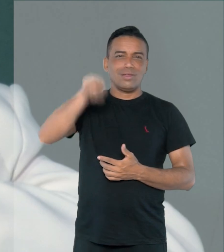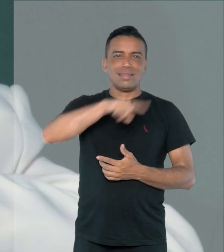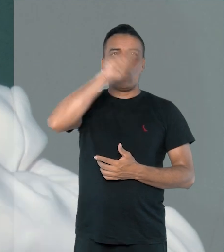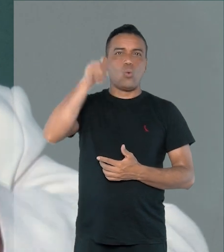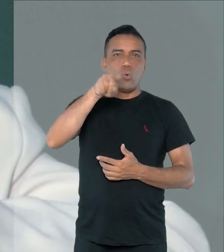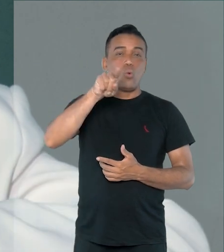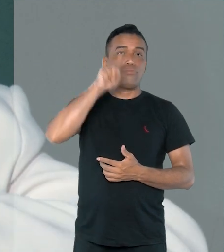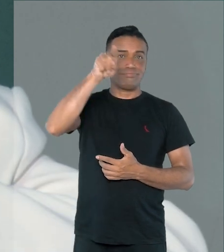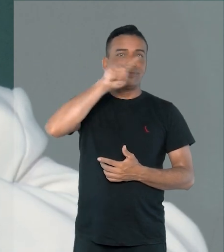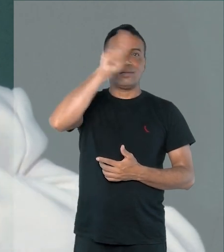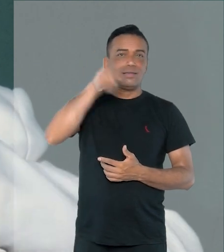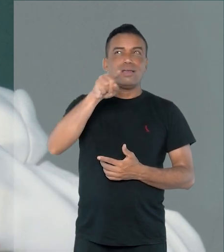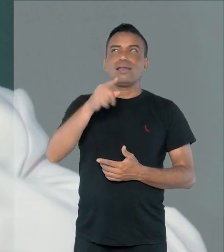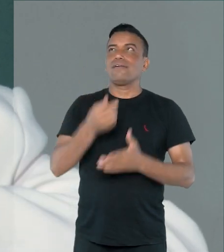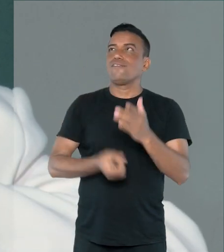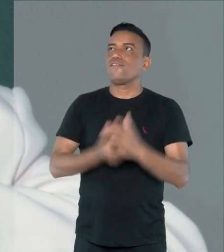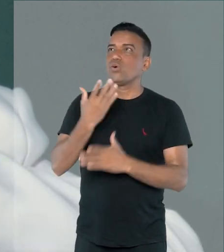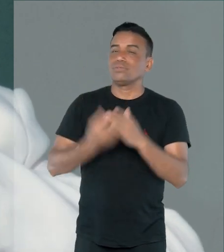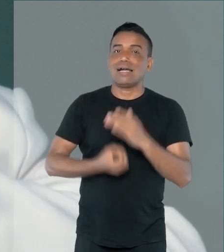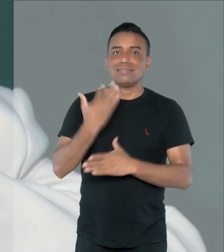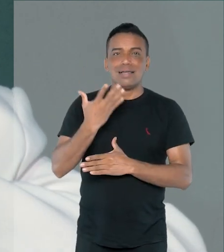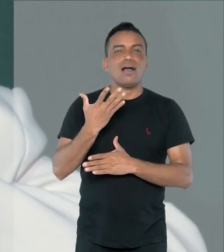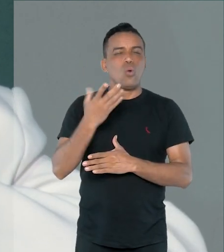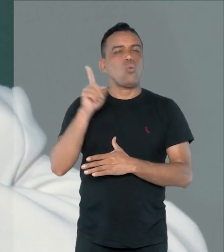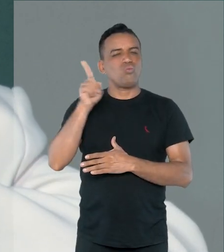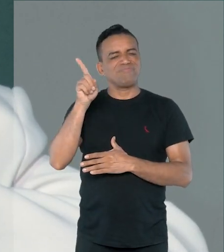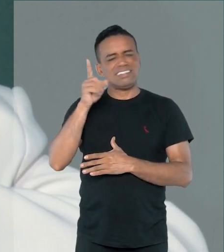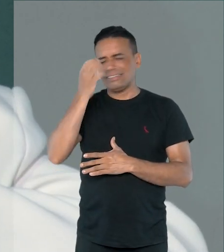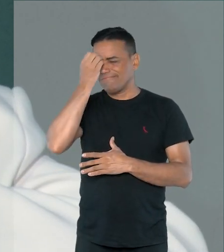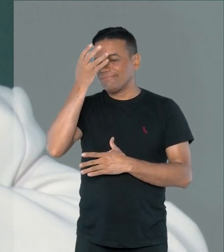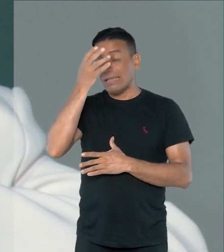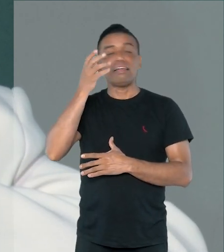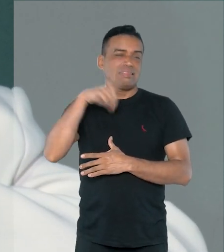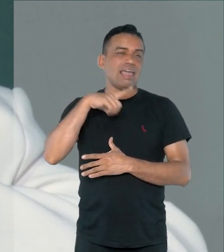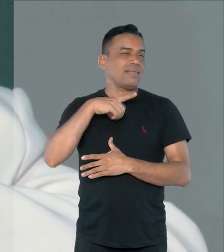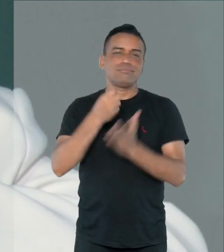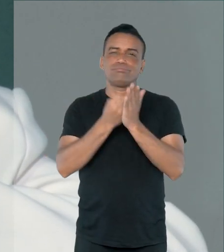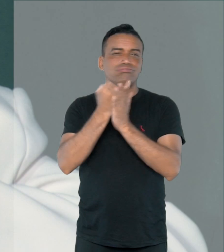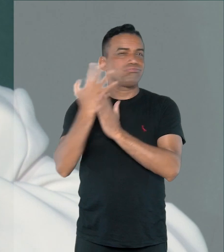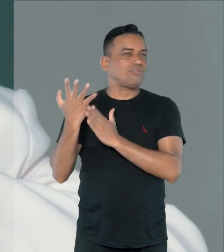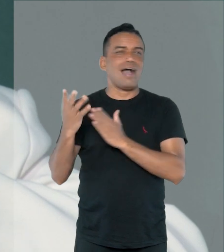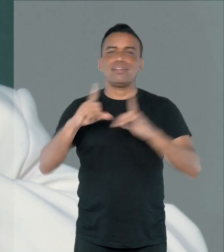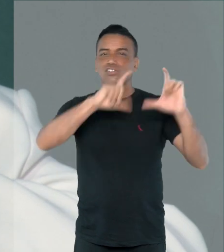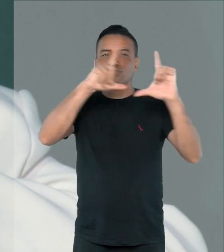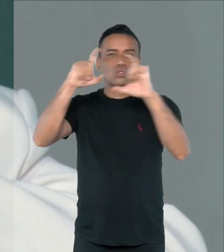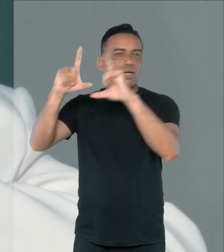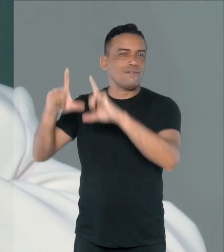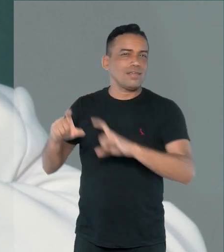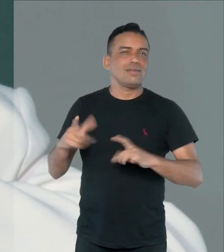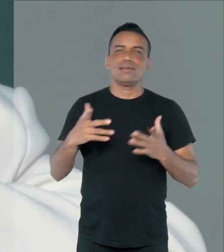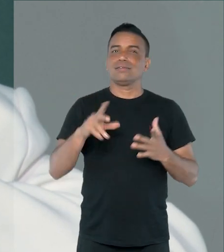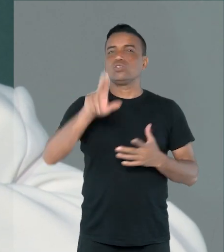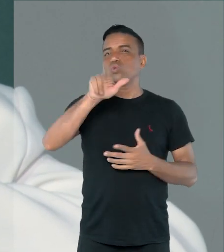Exatamente. Eles têm uma coleção fantástica. Então, tem muita fotografia inédita aí, que é realmente sensacional. Eu